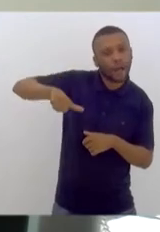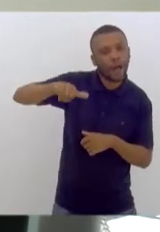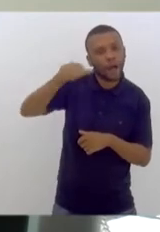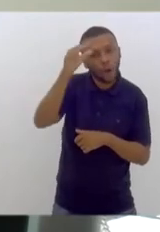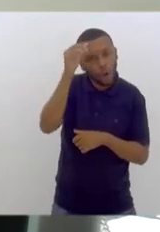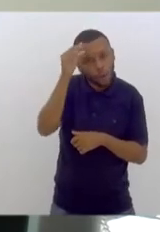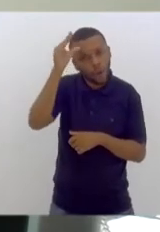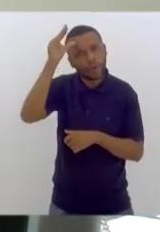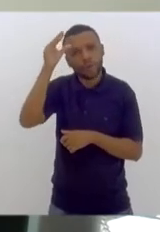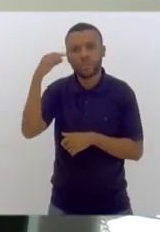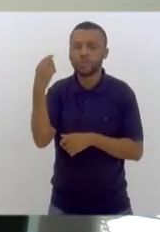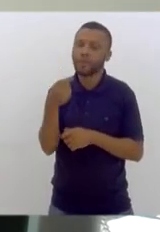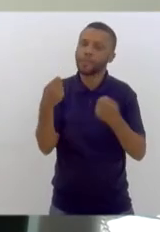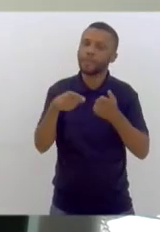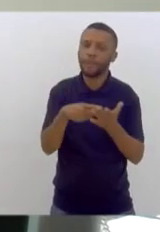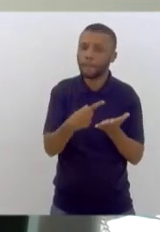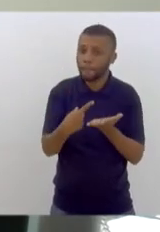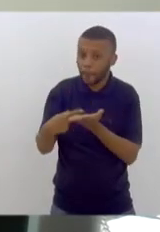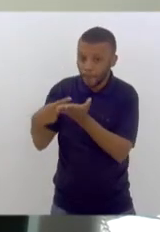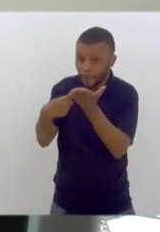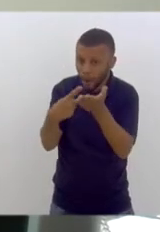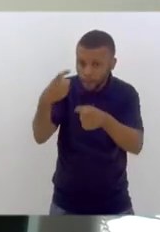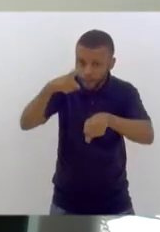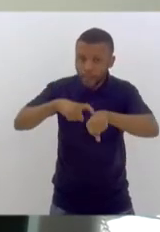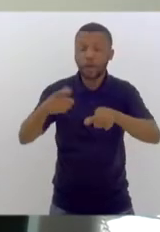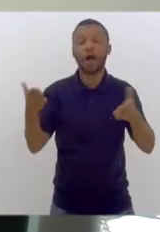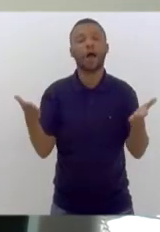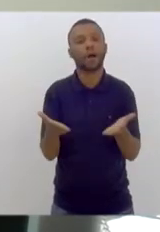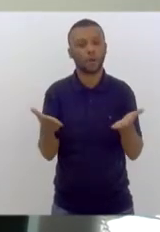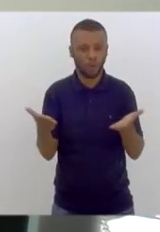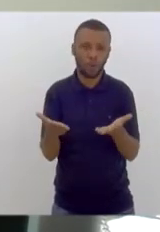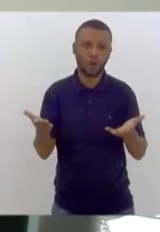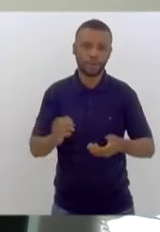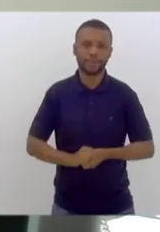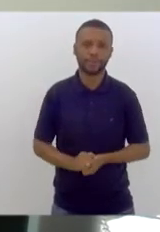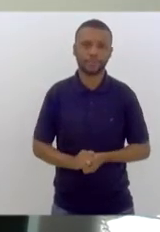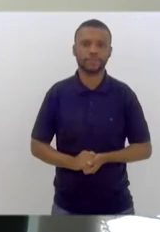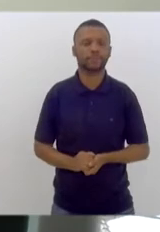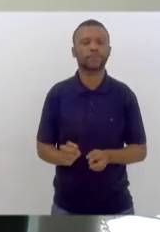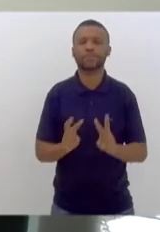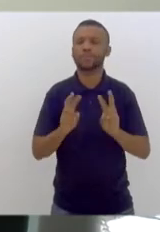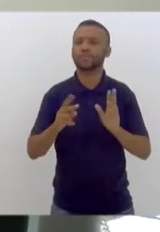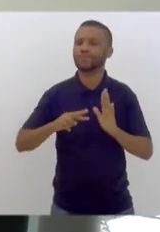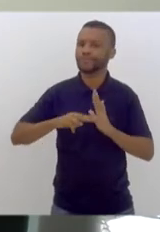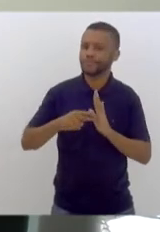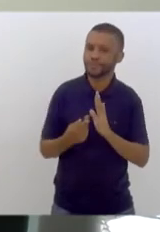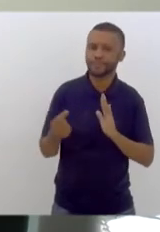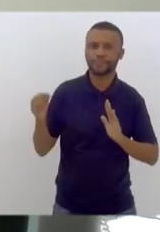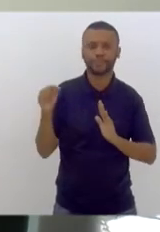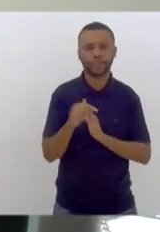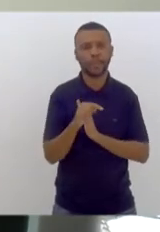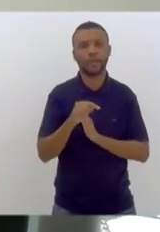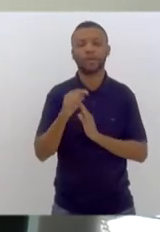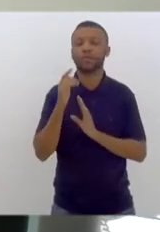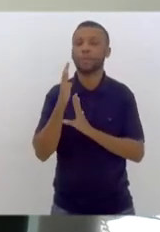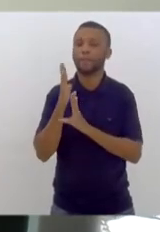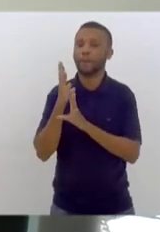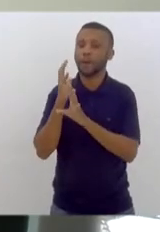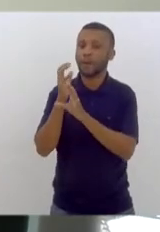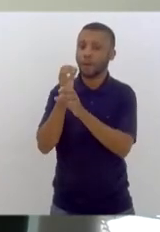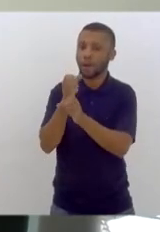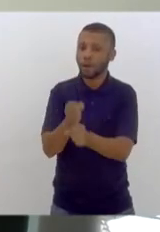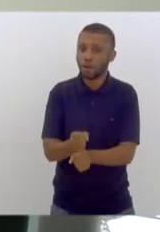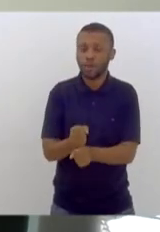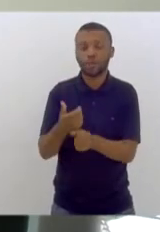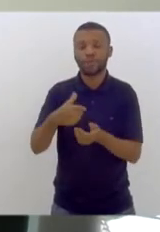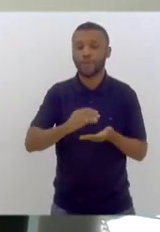gente construir um consenso agora, né? No que tange o retroativo de pagamento